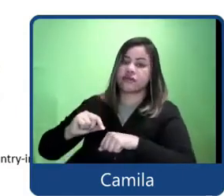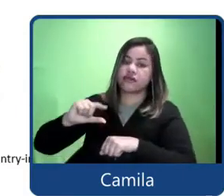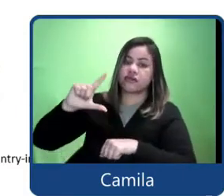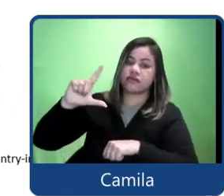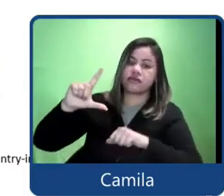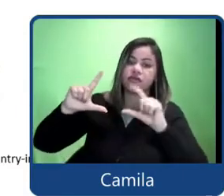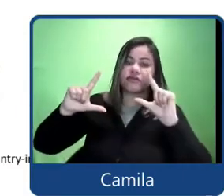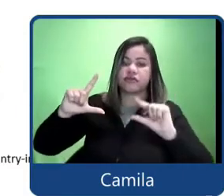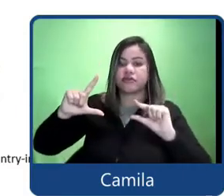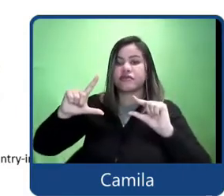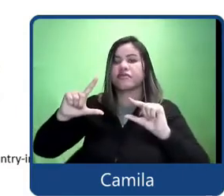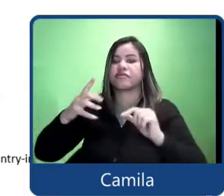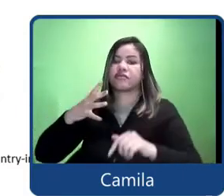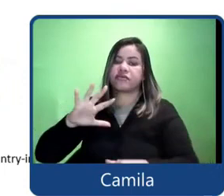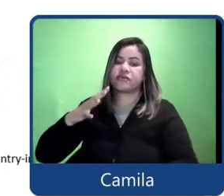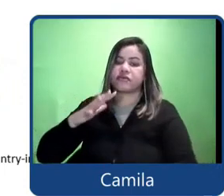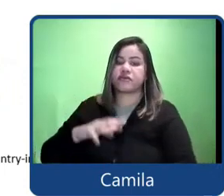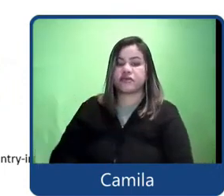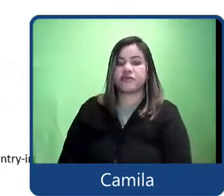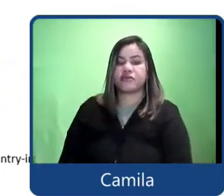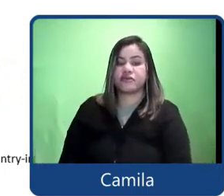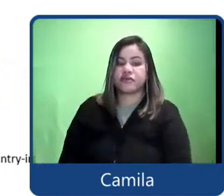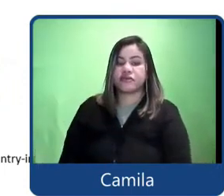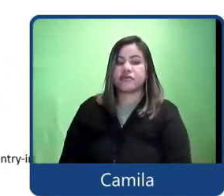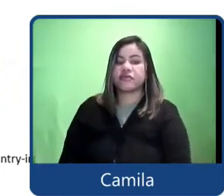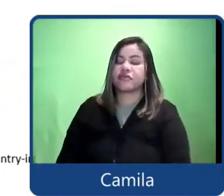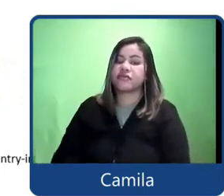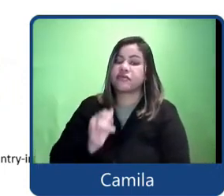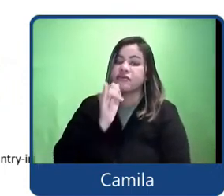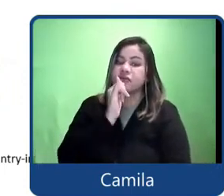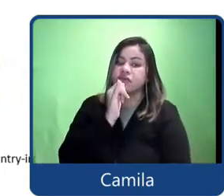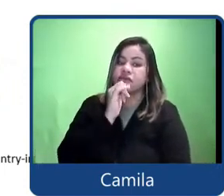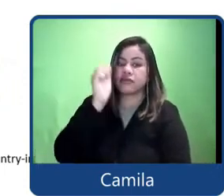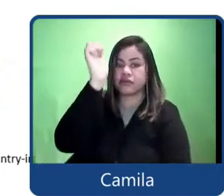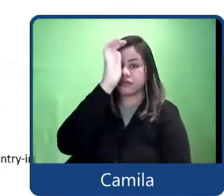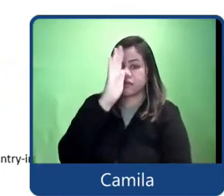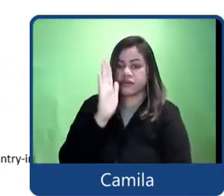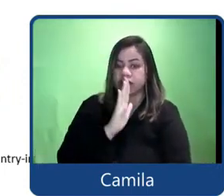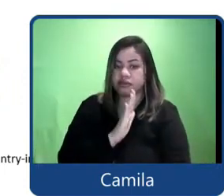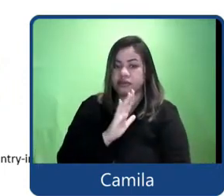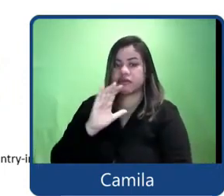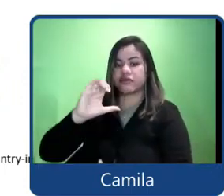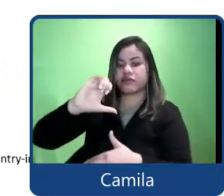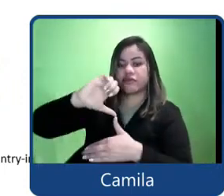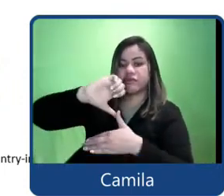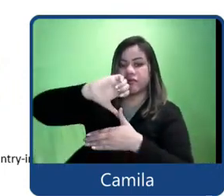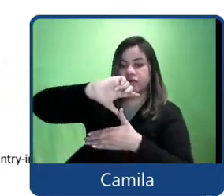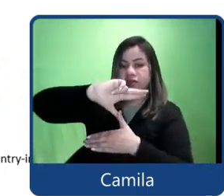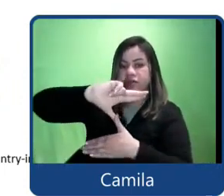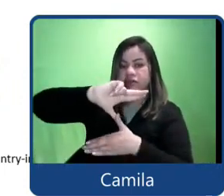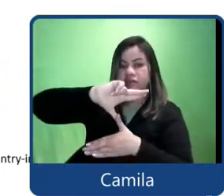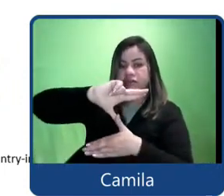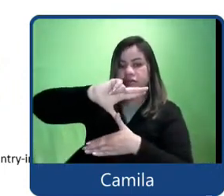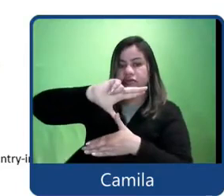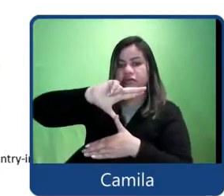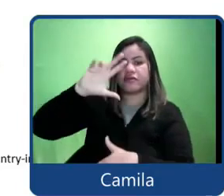climáticas. Então a gente vê que aqui o Brasil, né, América Latina de maneira geral, a